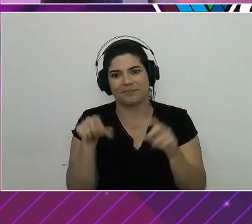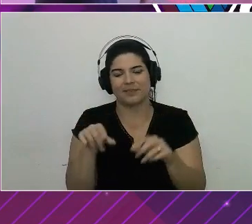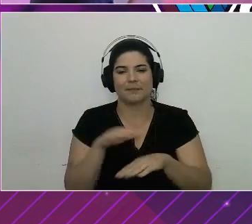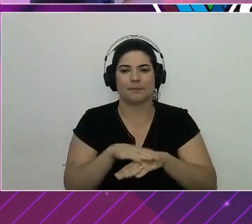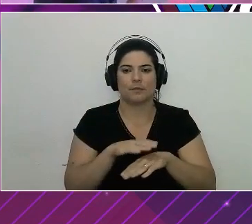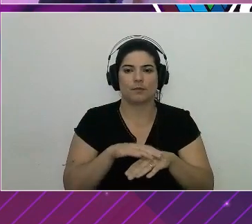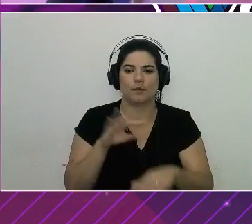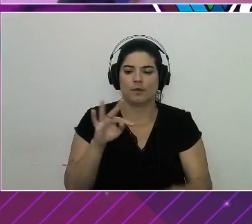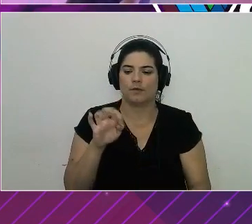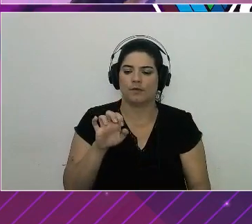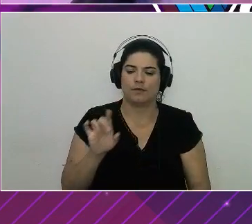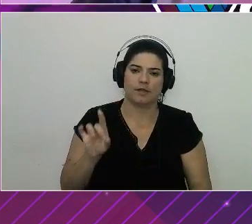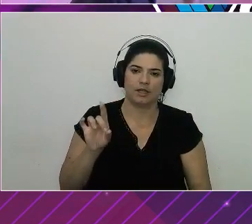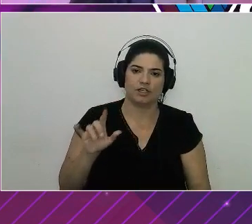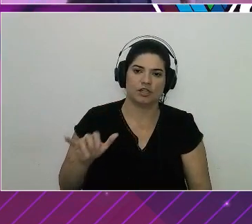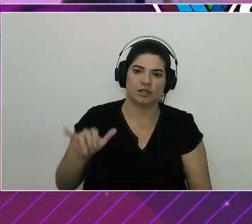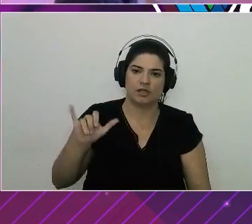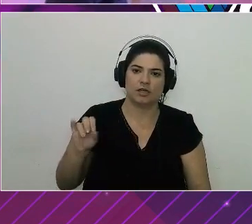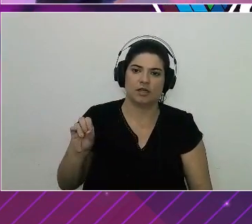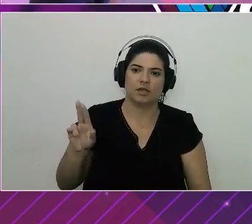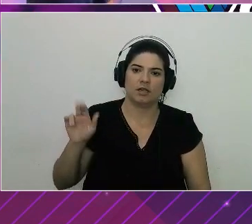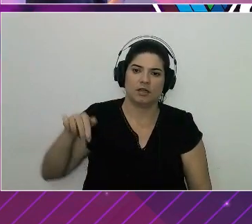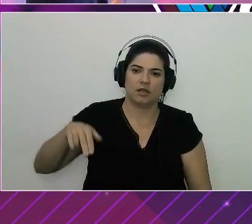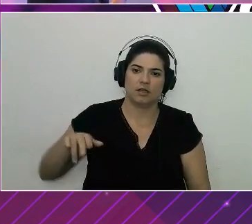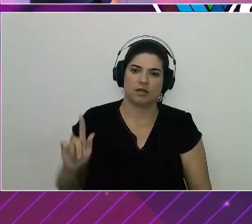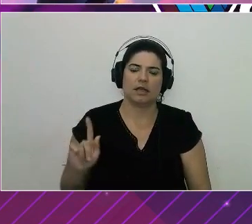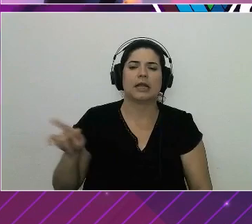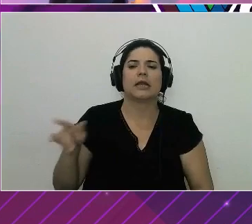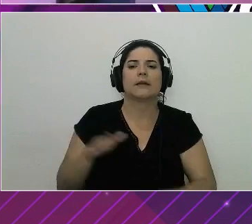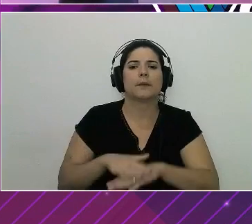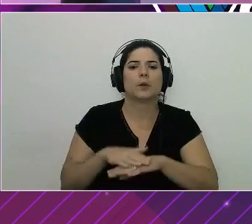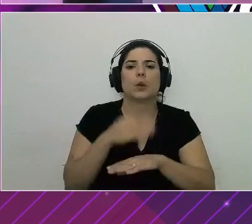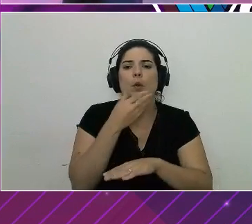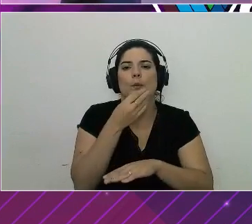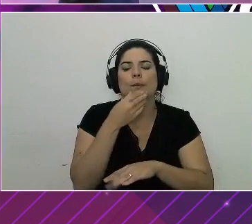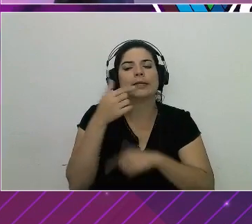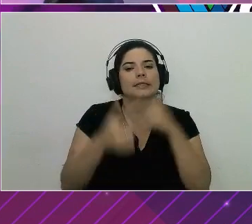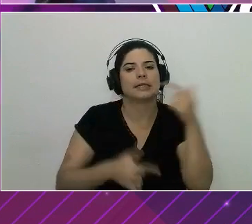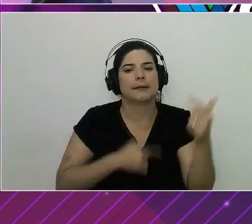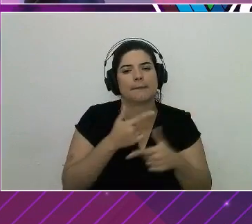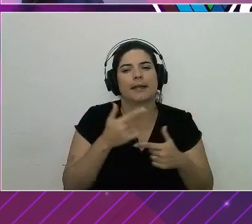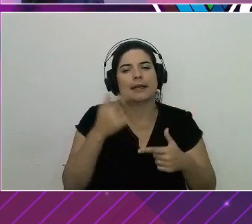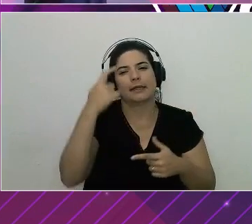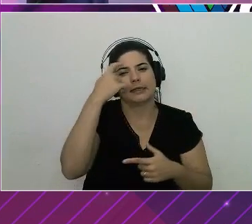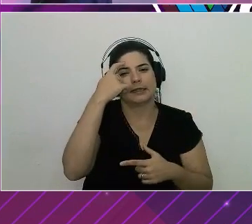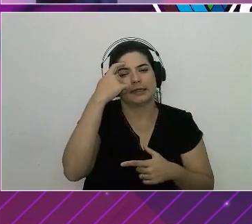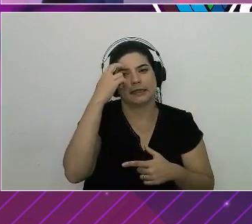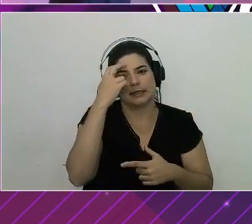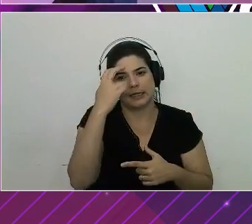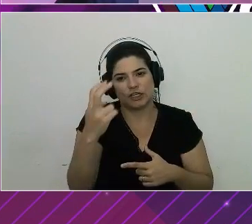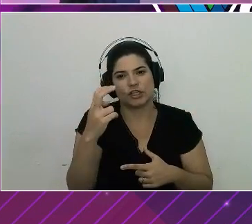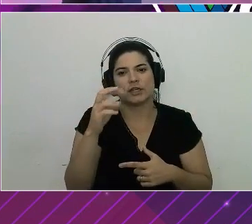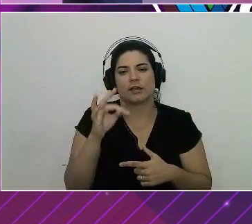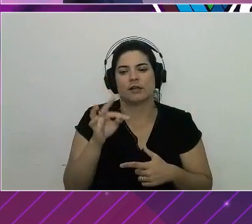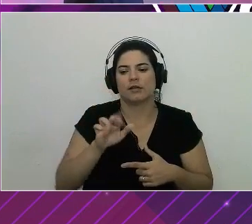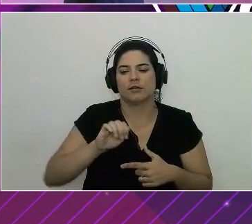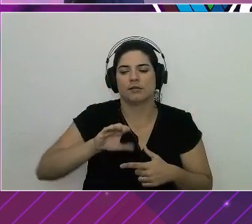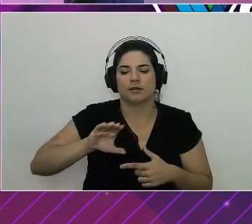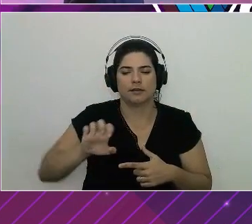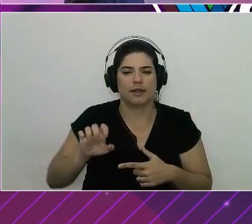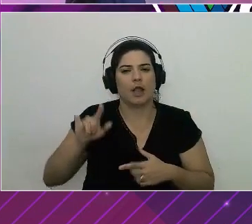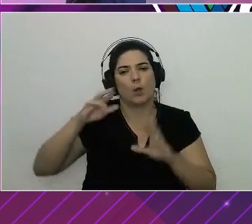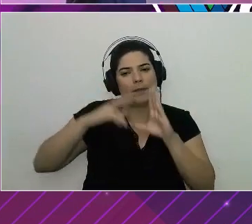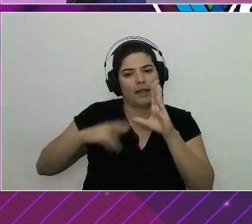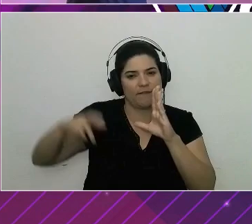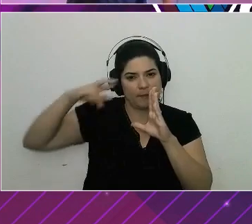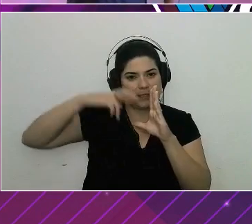Ted Young é um cara que trabalha na Lightstep, que é um provider de inteligência para trace, para observabilidade em si, numa